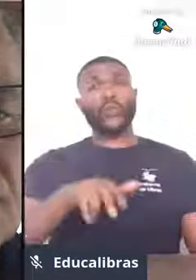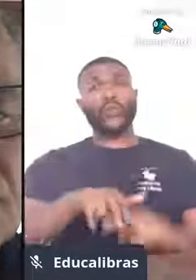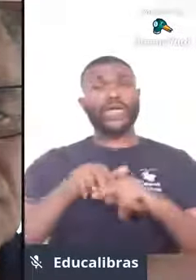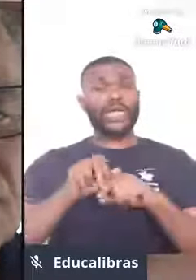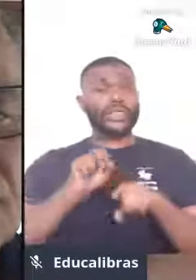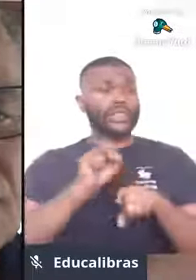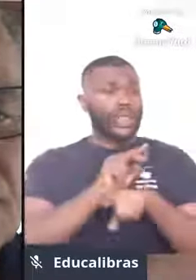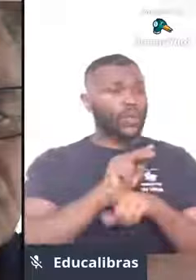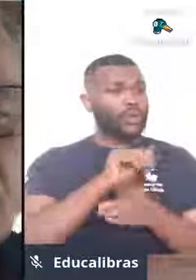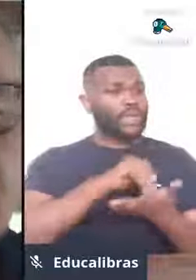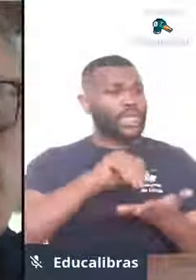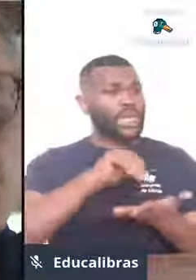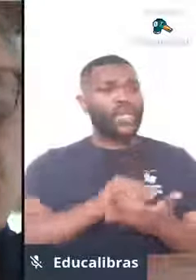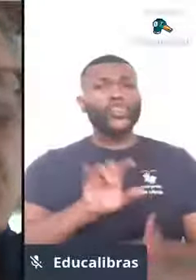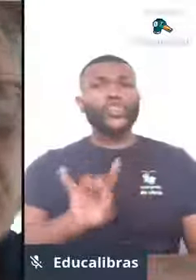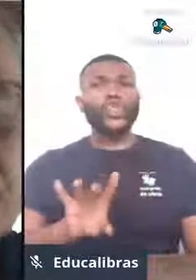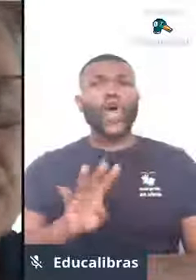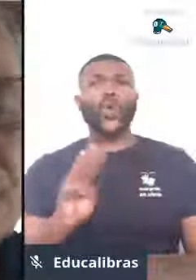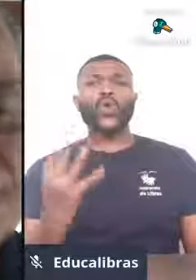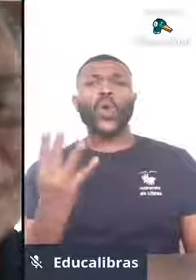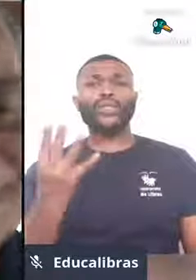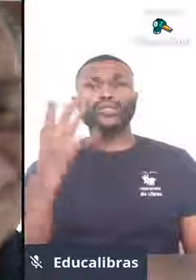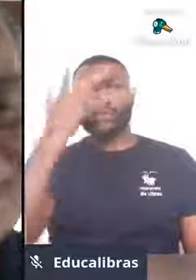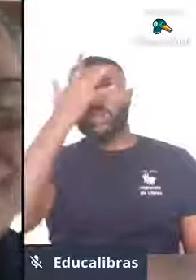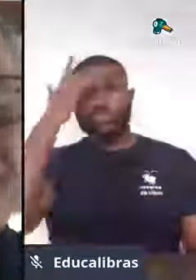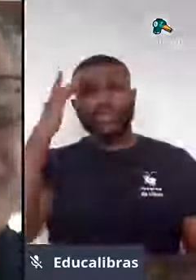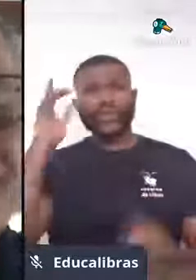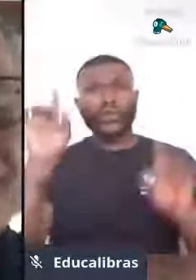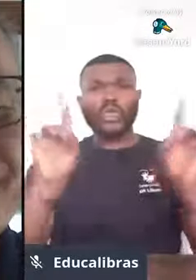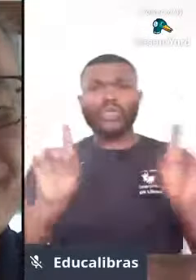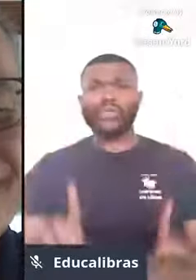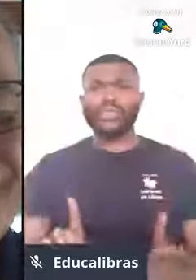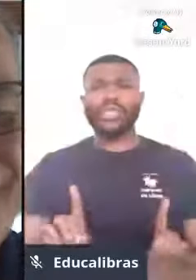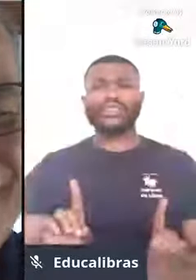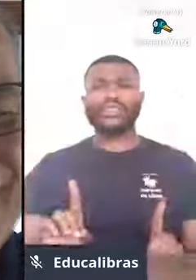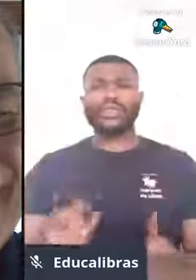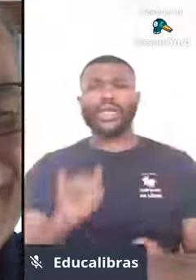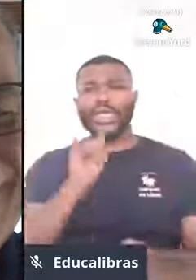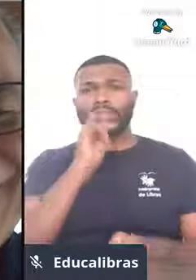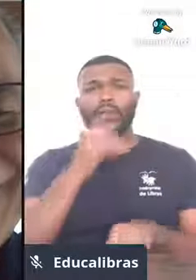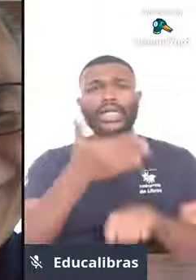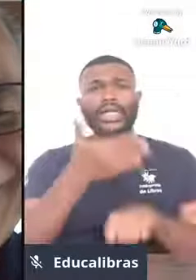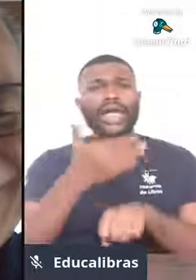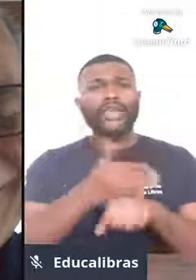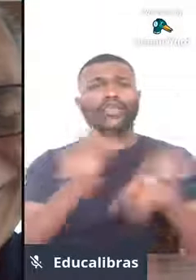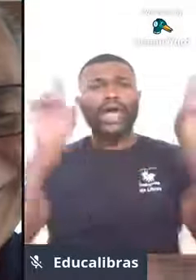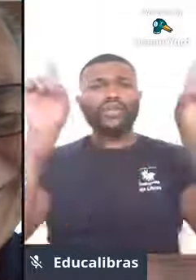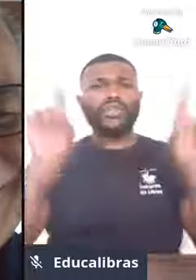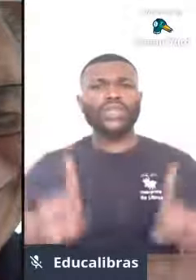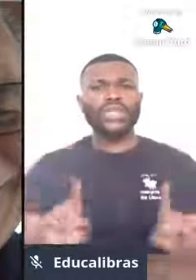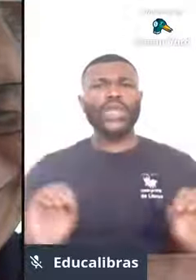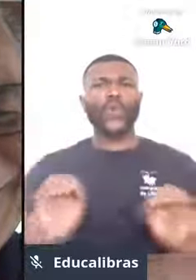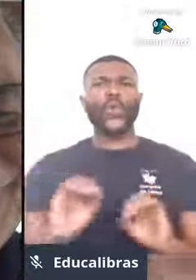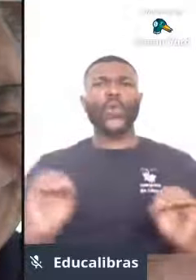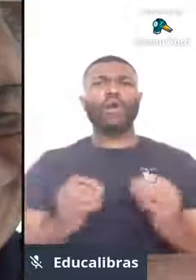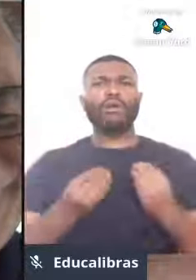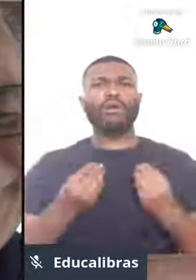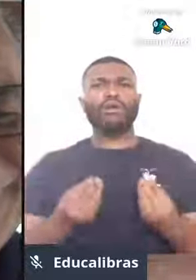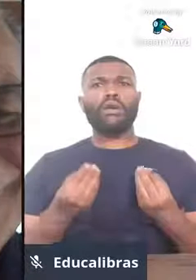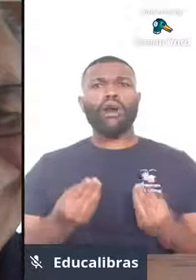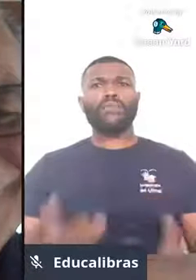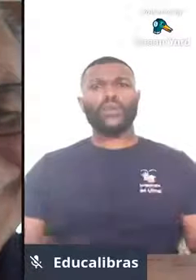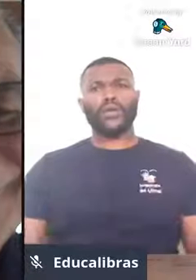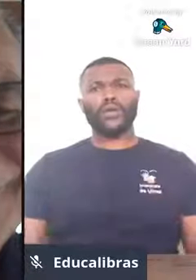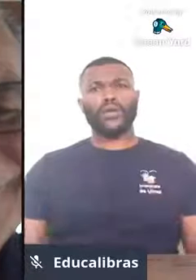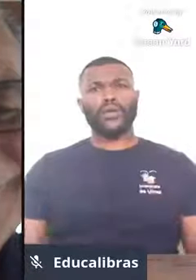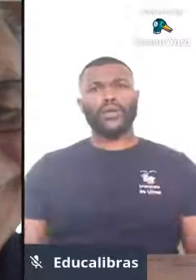pessoas com deficiência. Então, eu não tinha nenhum estagiário com deficiência. Pode uma coisa dessa? E nós estamos